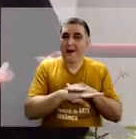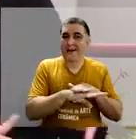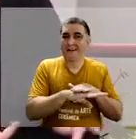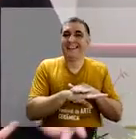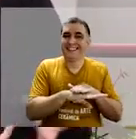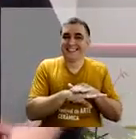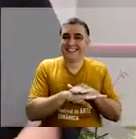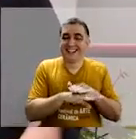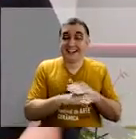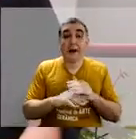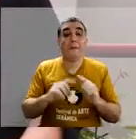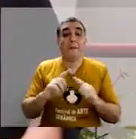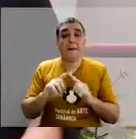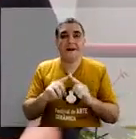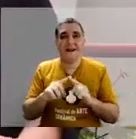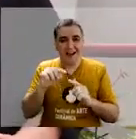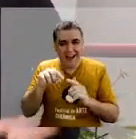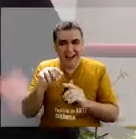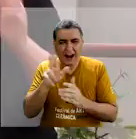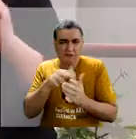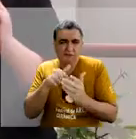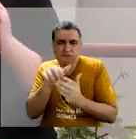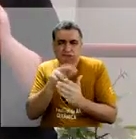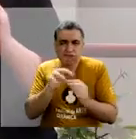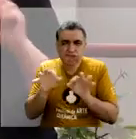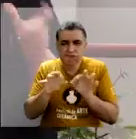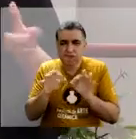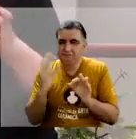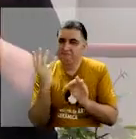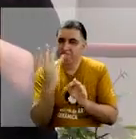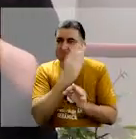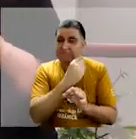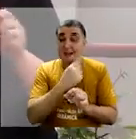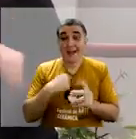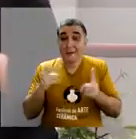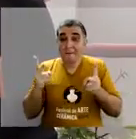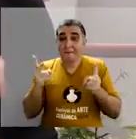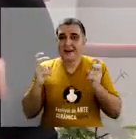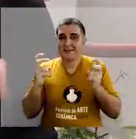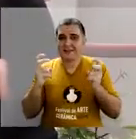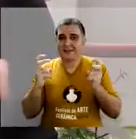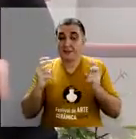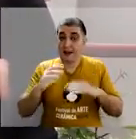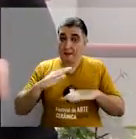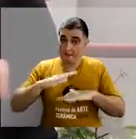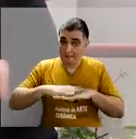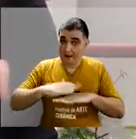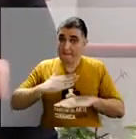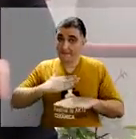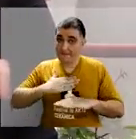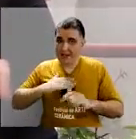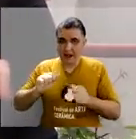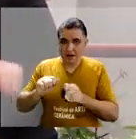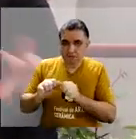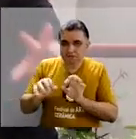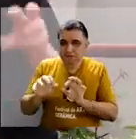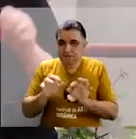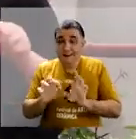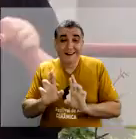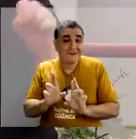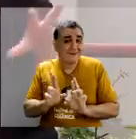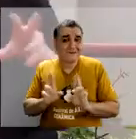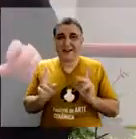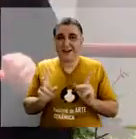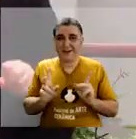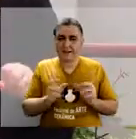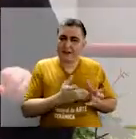a peça e depois eu fiz a decoração. Então, eu percebi que o meu caminho seria diferente do dele. E foi